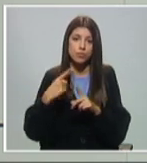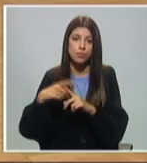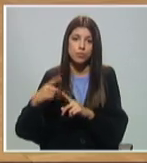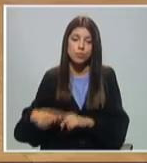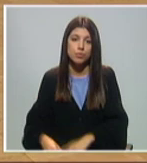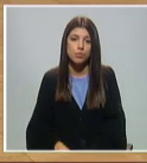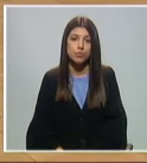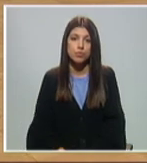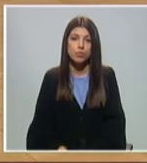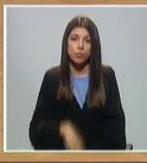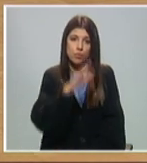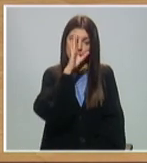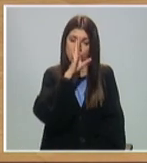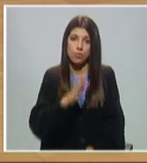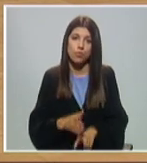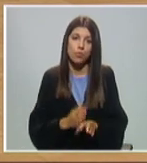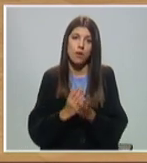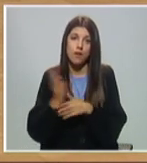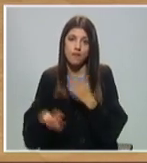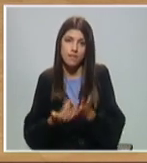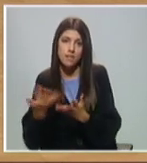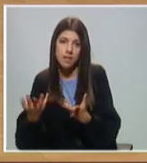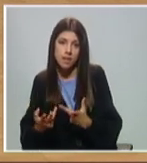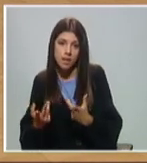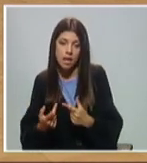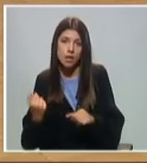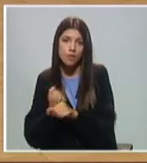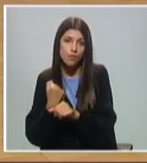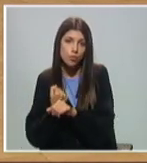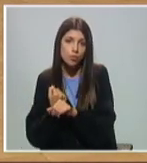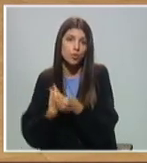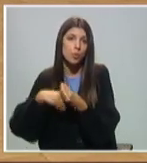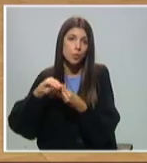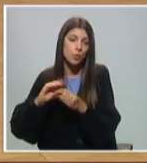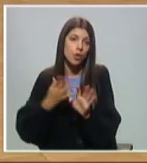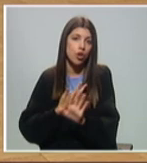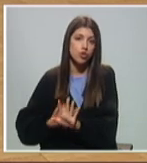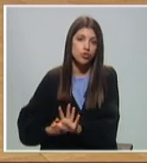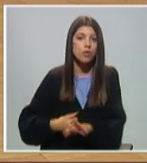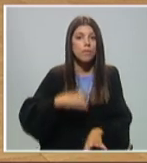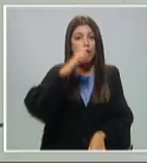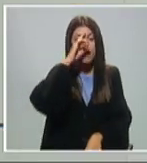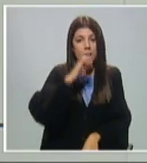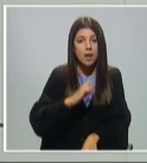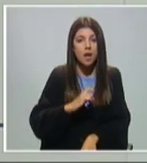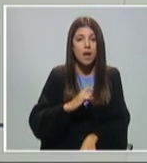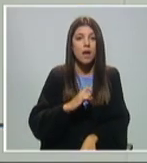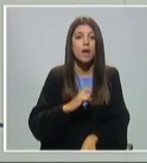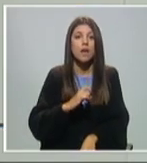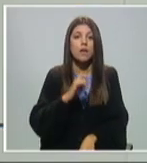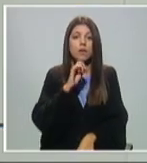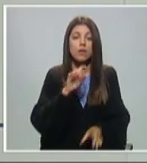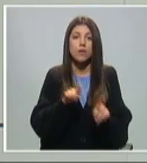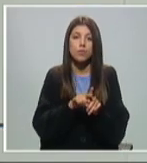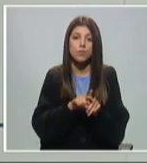Antes de avançarmos para cálculos e funções mais elaborados, vamos relembrar como é que é o ambiente